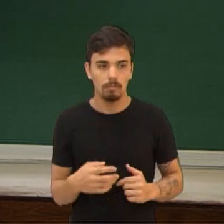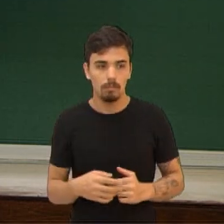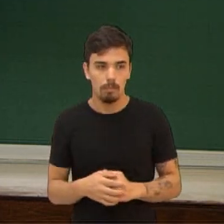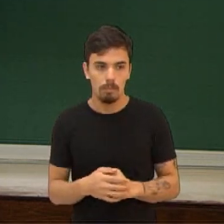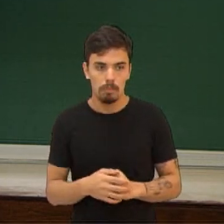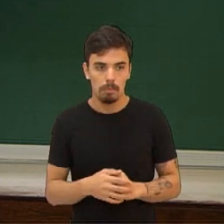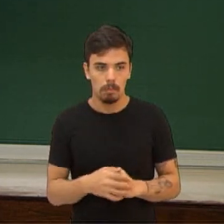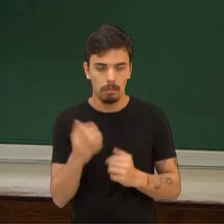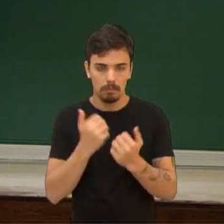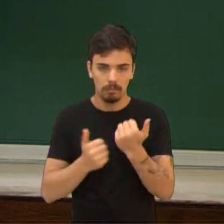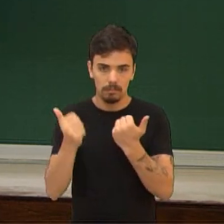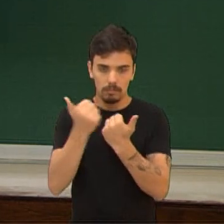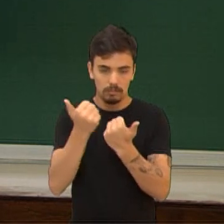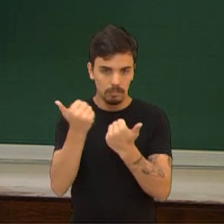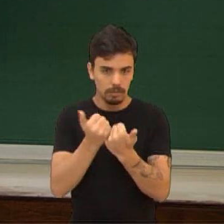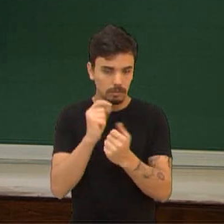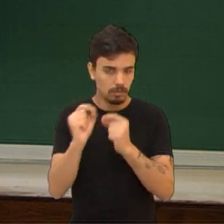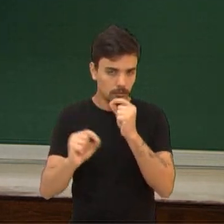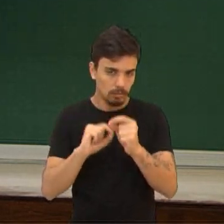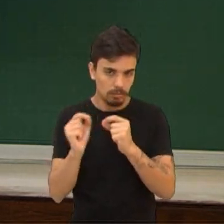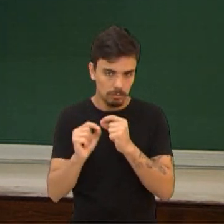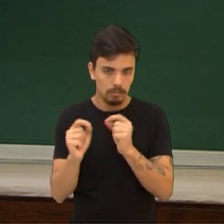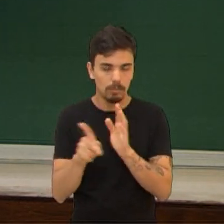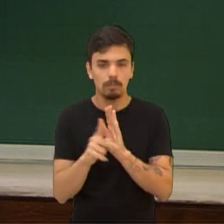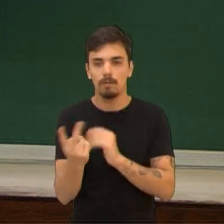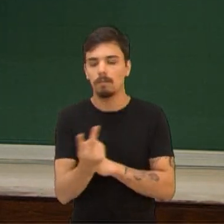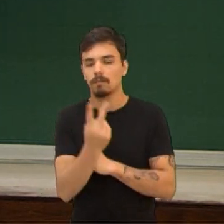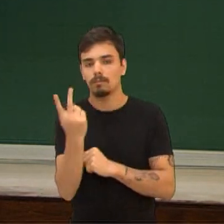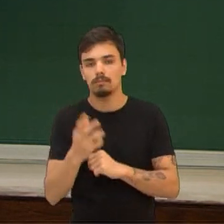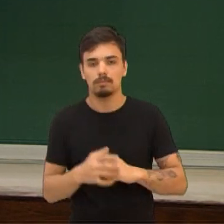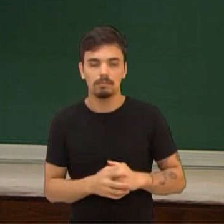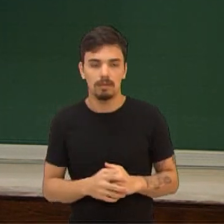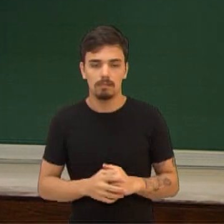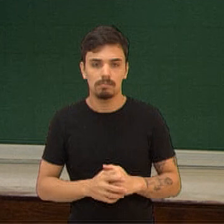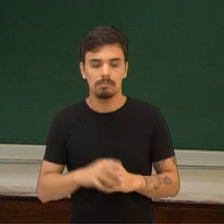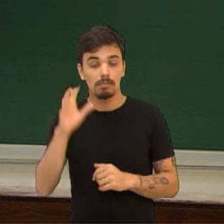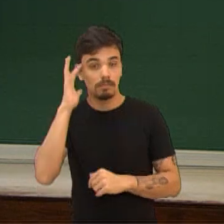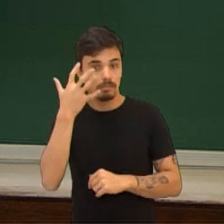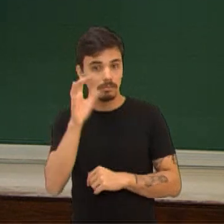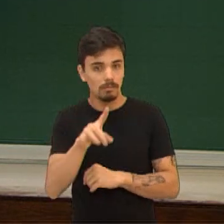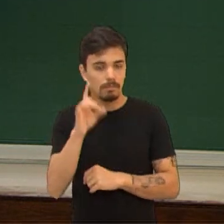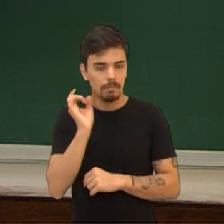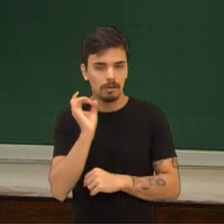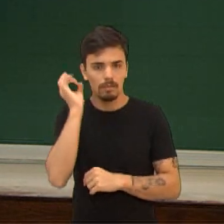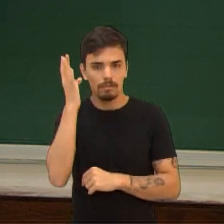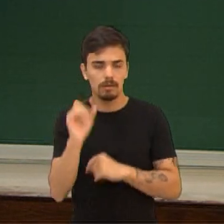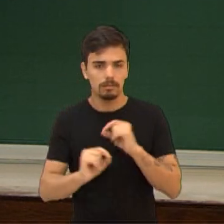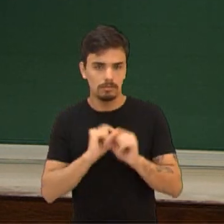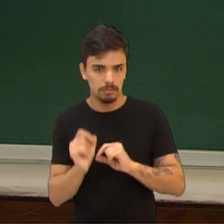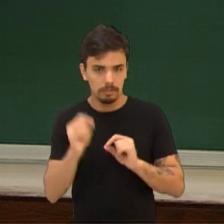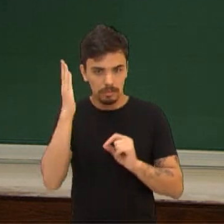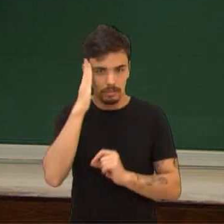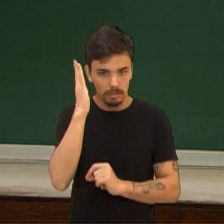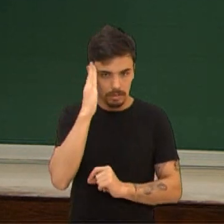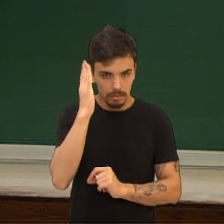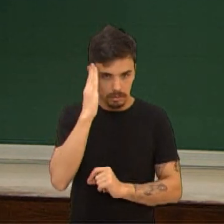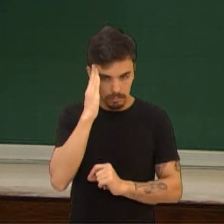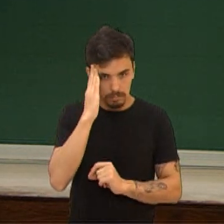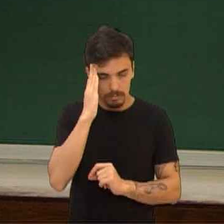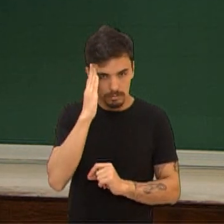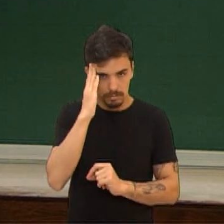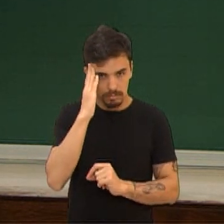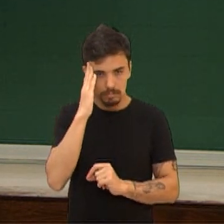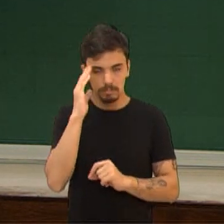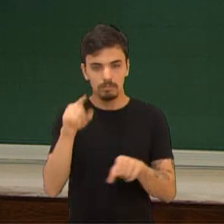que substitui o efeito das duas, ok? Para resolver isso é muito fácil, porque a gente sabe que a capacitância